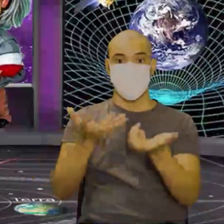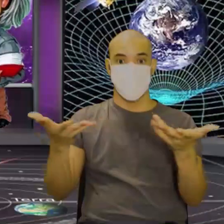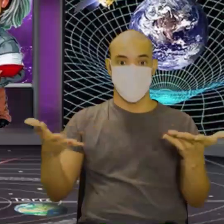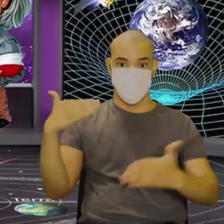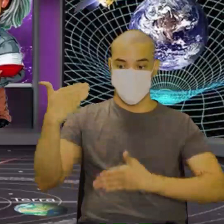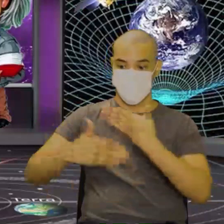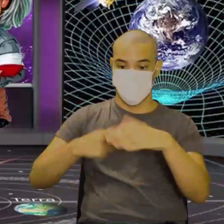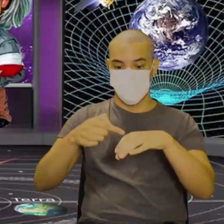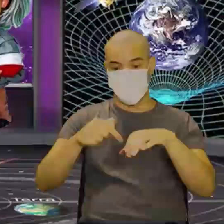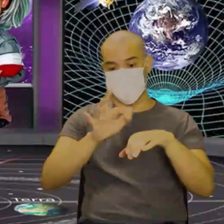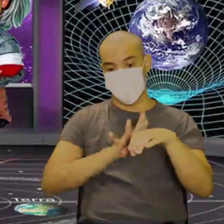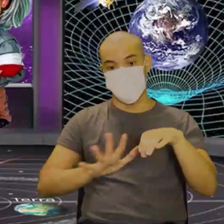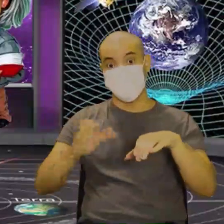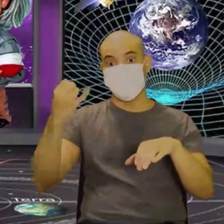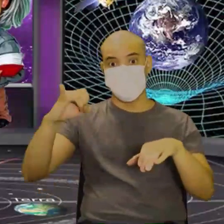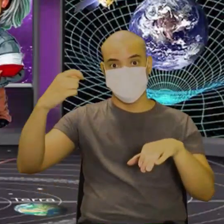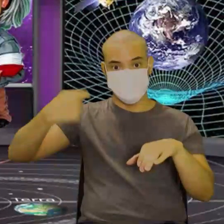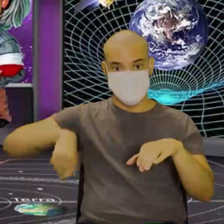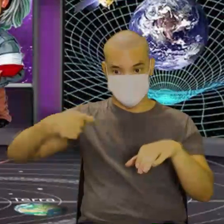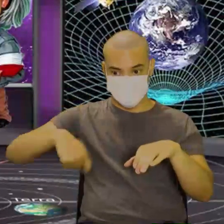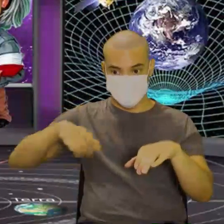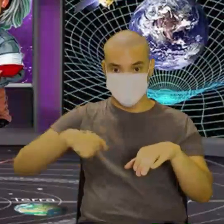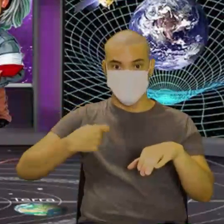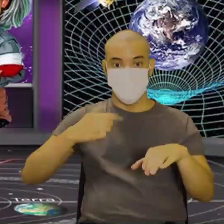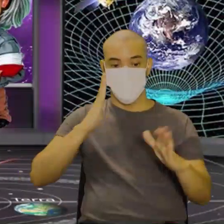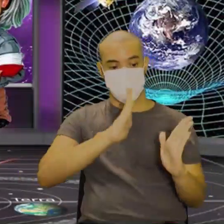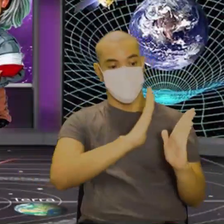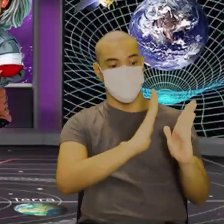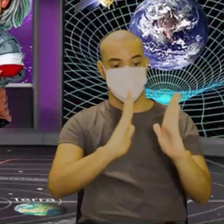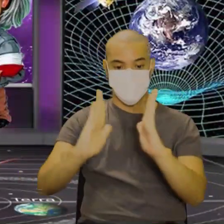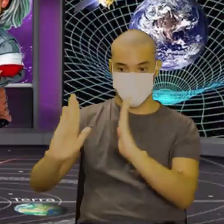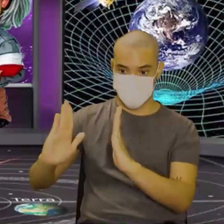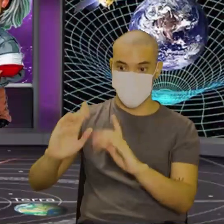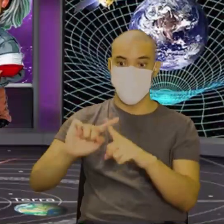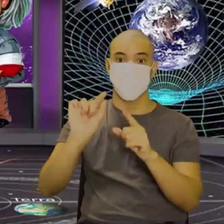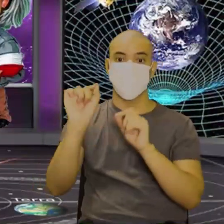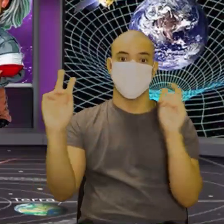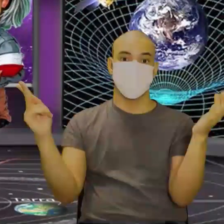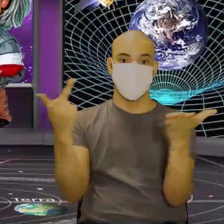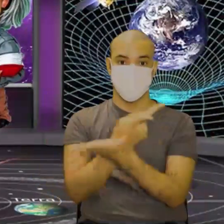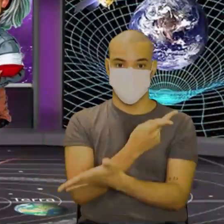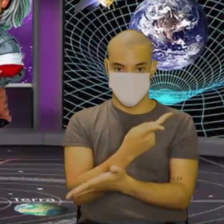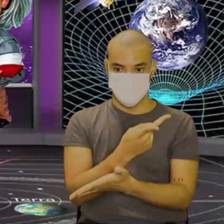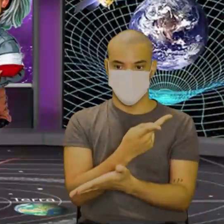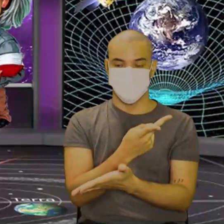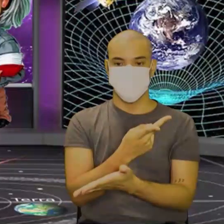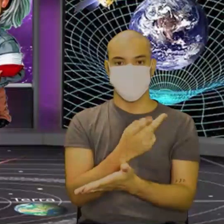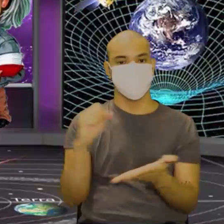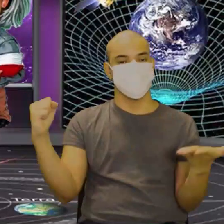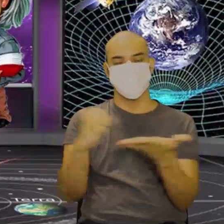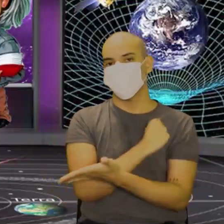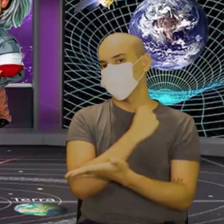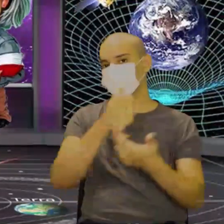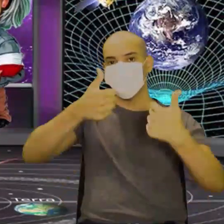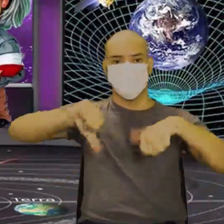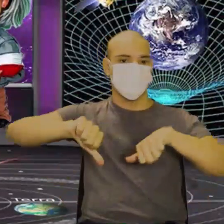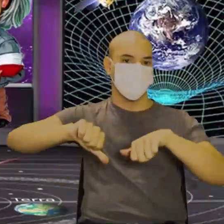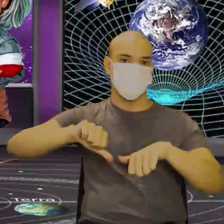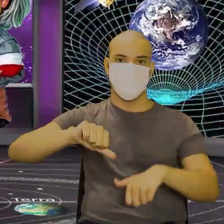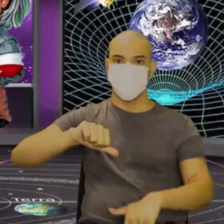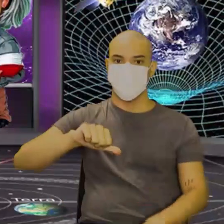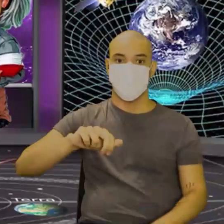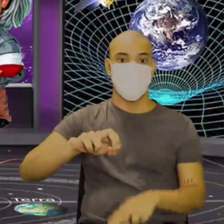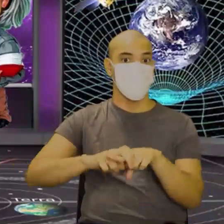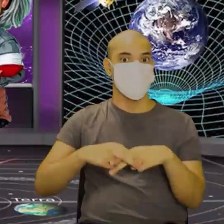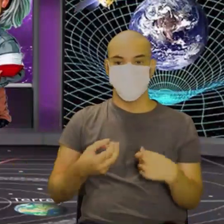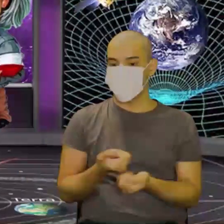para o circuito quando solicitado. Estava em série, certo? Mas o que aconteceu nesse caso aí? Poxa, estava queimado. Então não